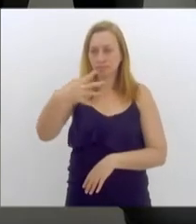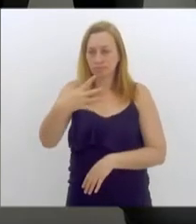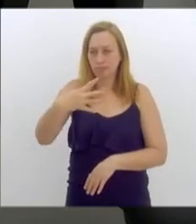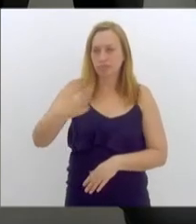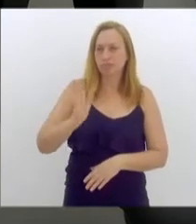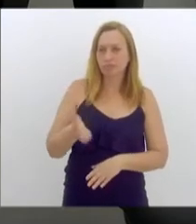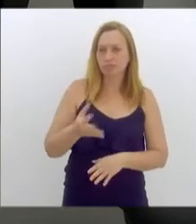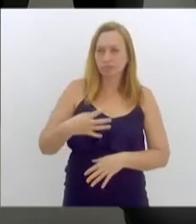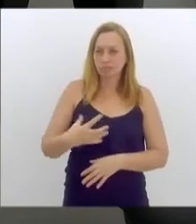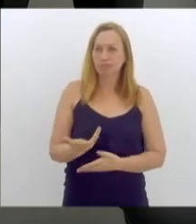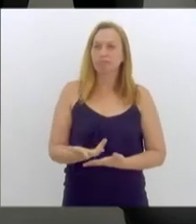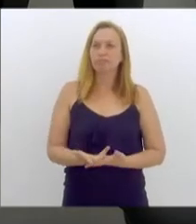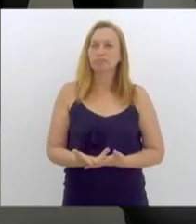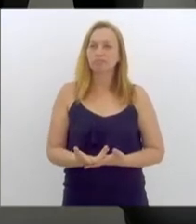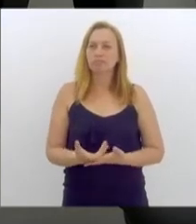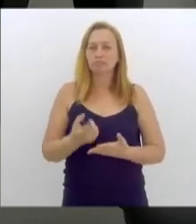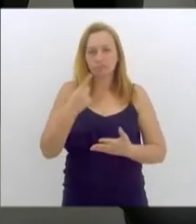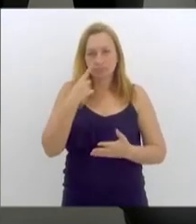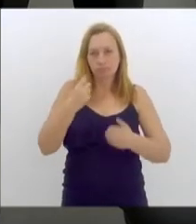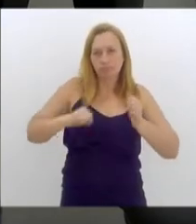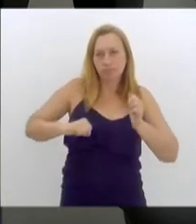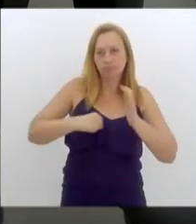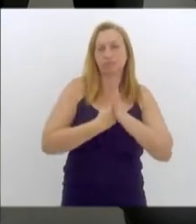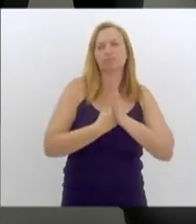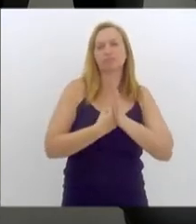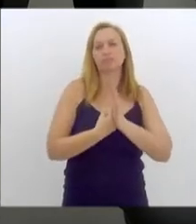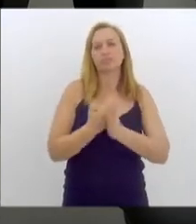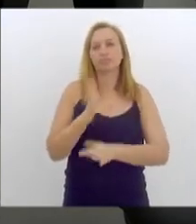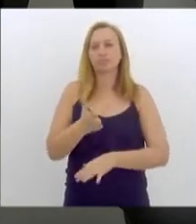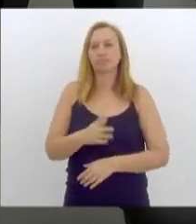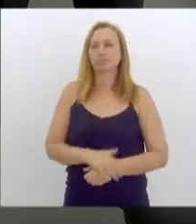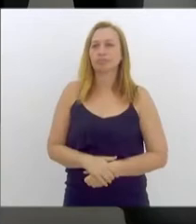um pedacinho já desse Impacto né